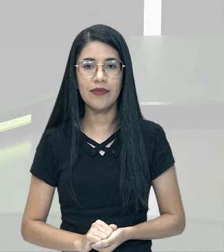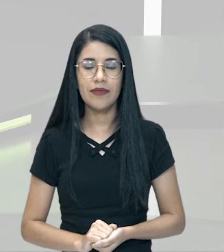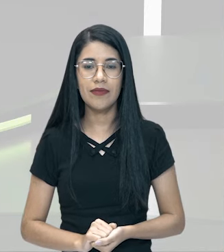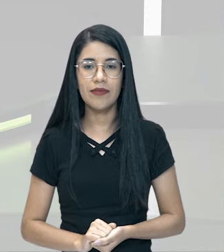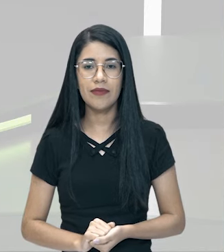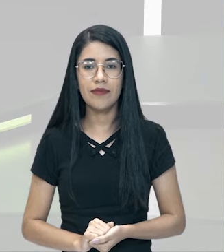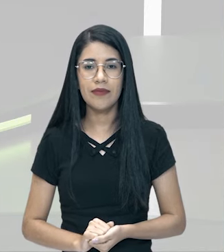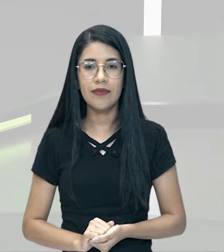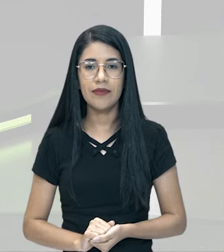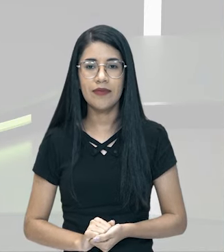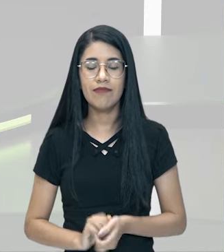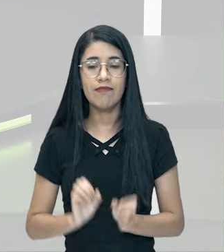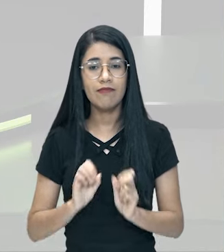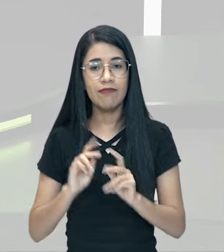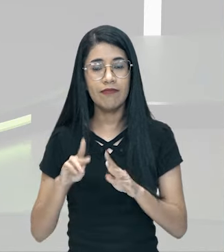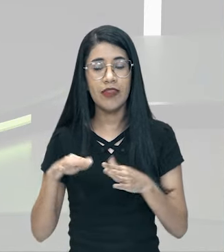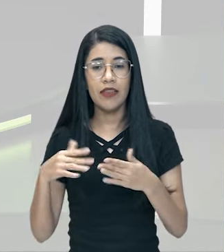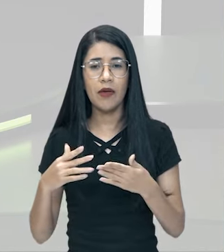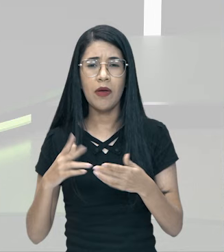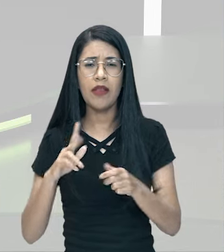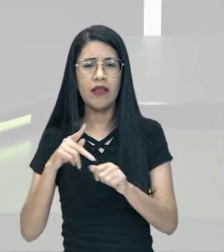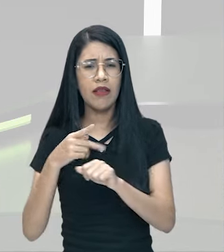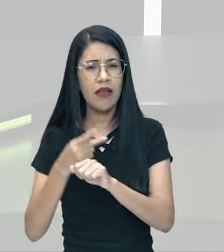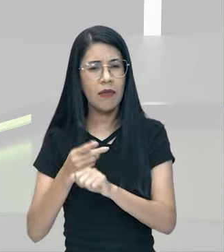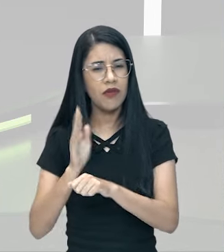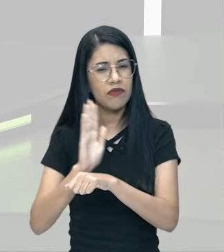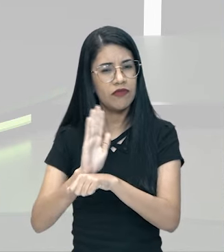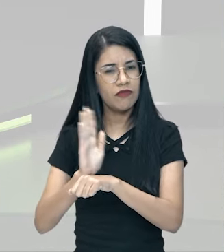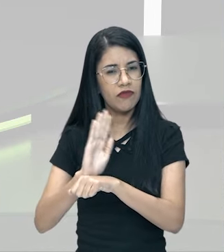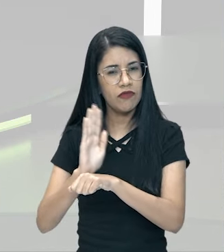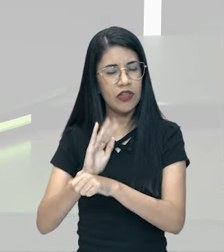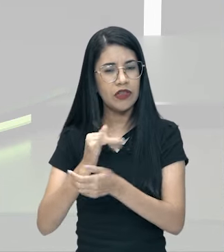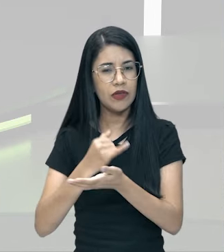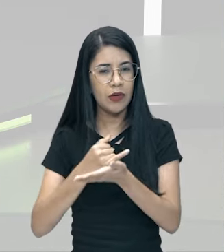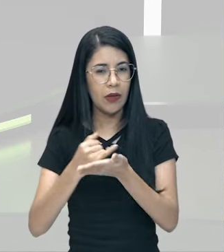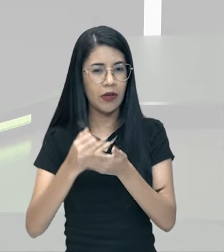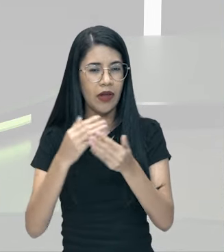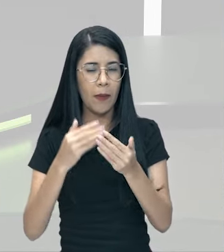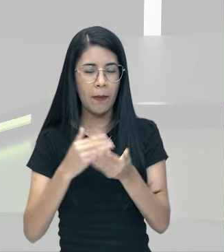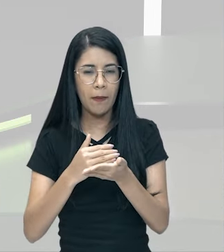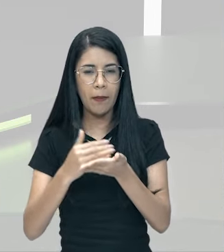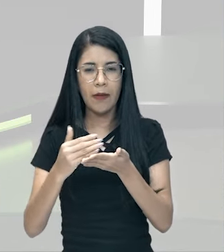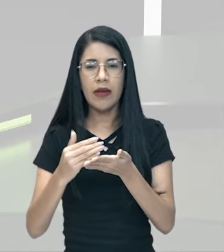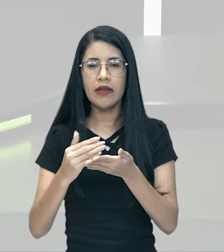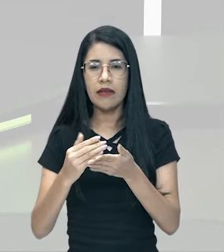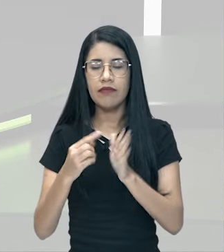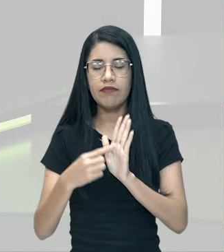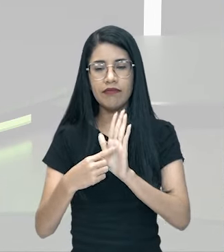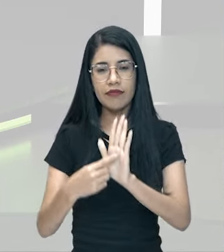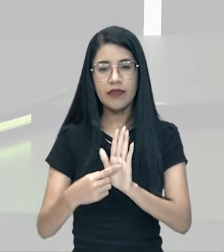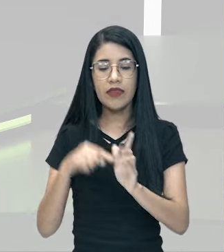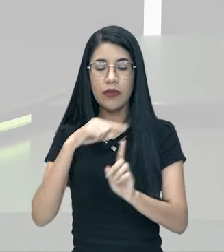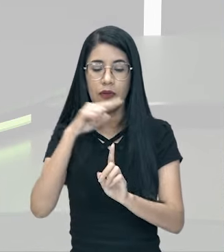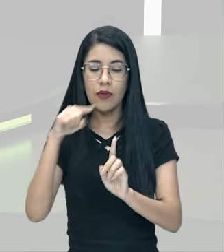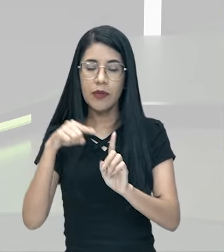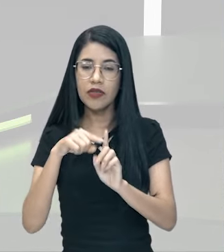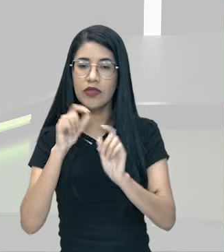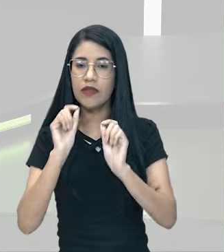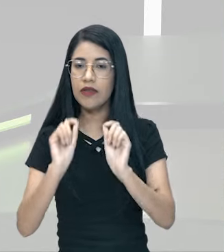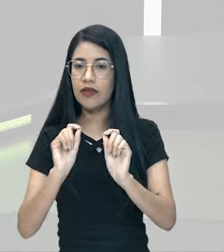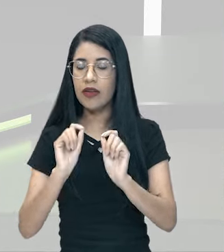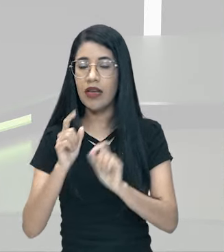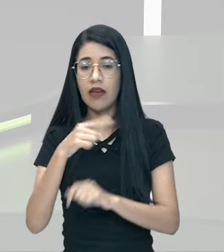Muito bem, pessoal. Depois do nosso vídeo com a nossa abertura, que o nosso objetivo é que